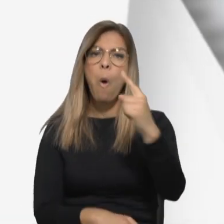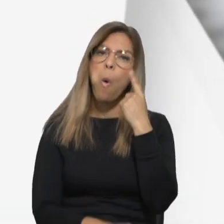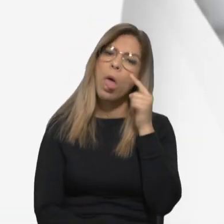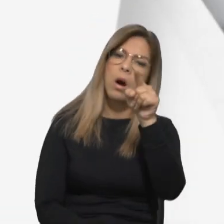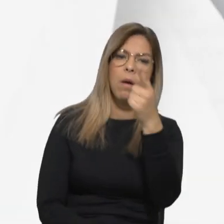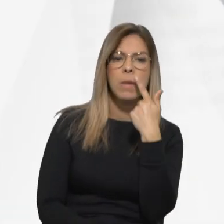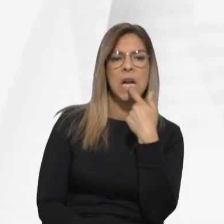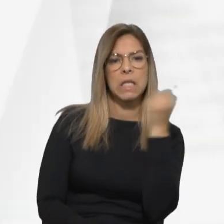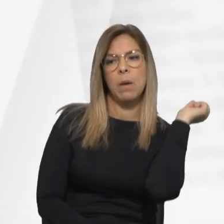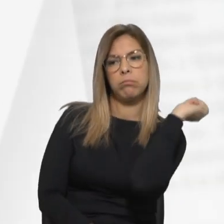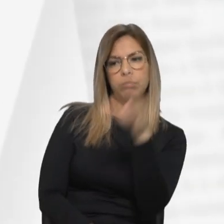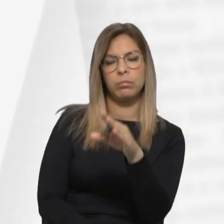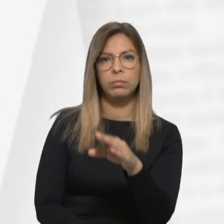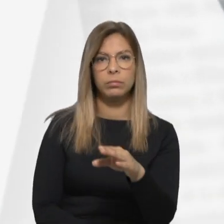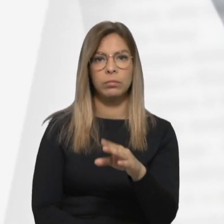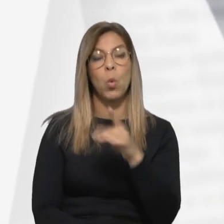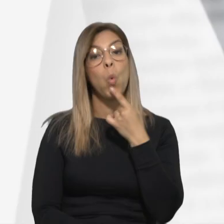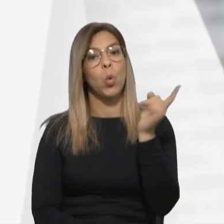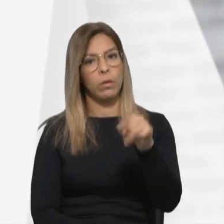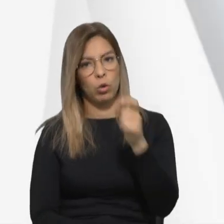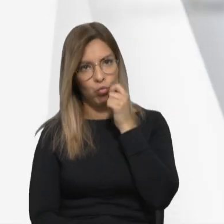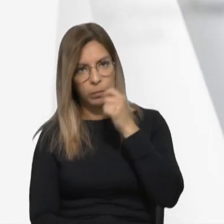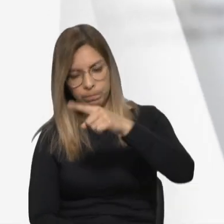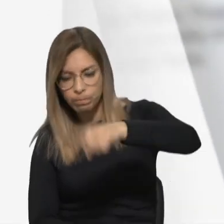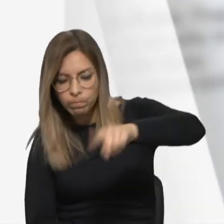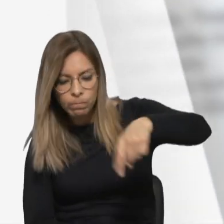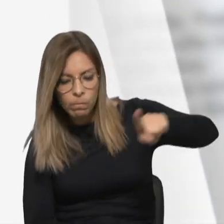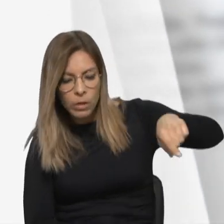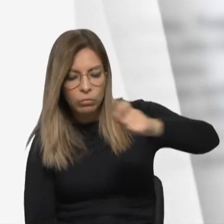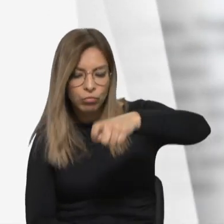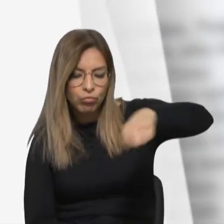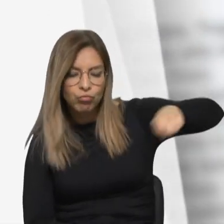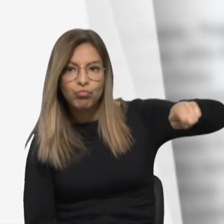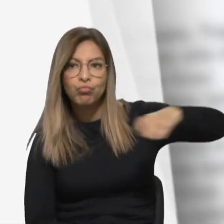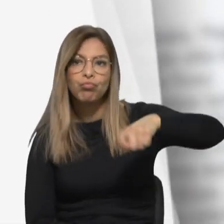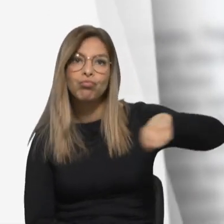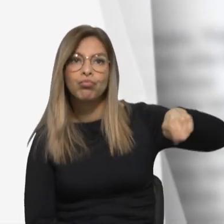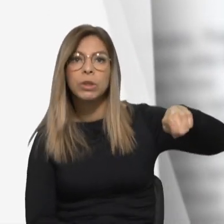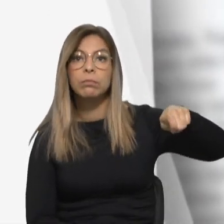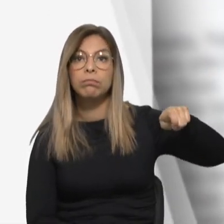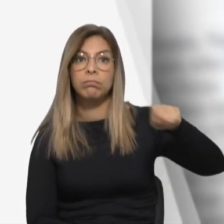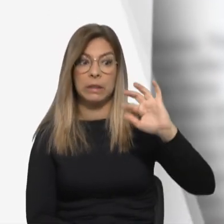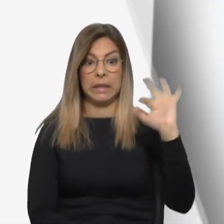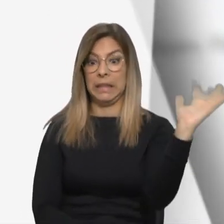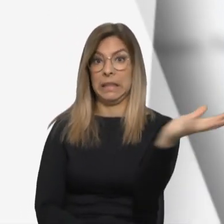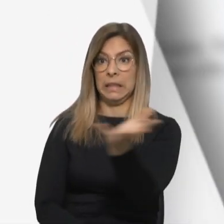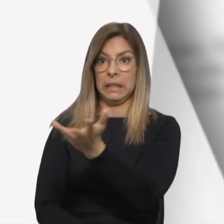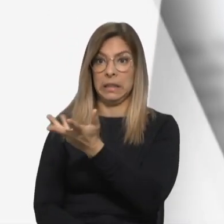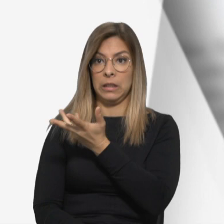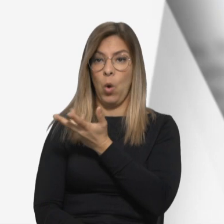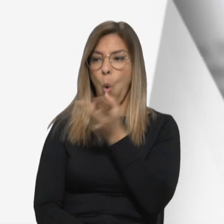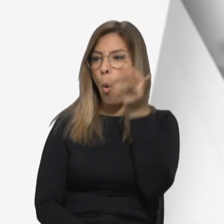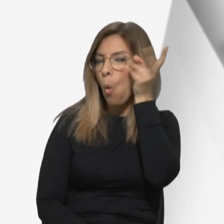pedra. Inclinou-se novamente e continuou a escrever no chão. Eles, porém, quando ouviram tais